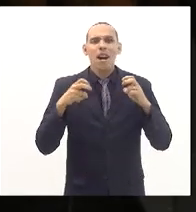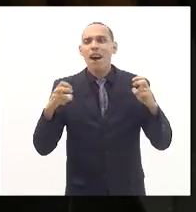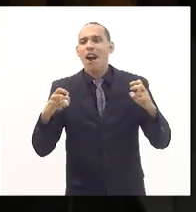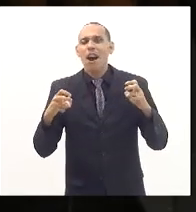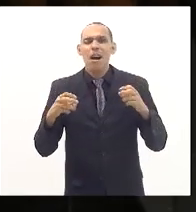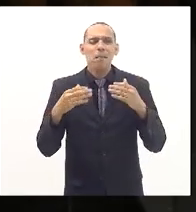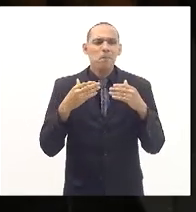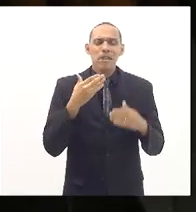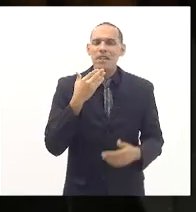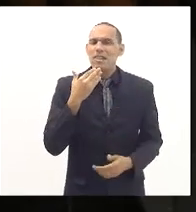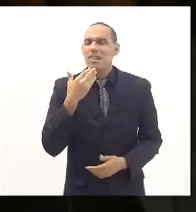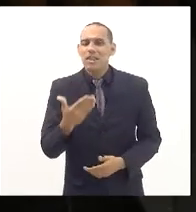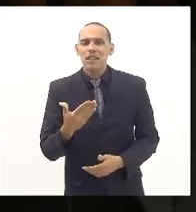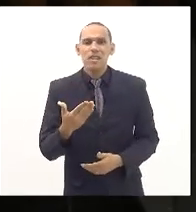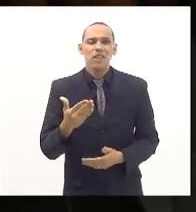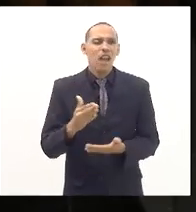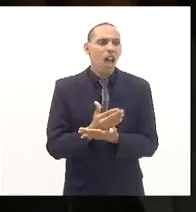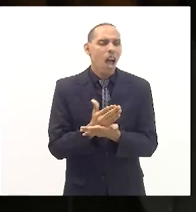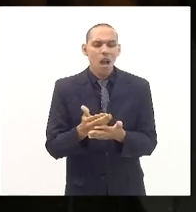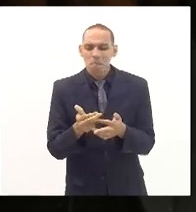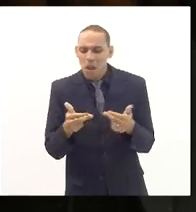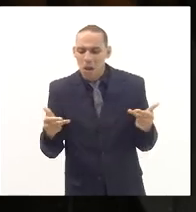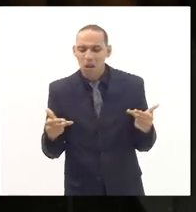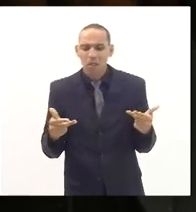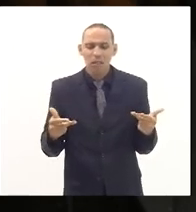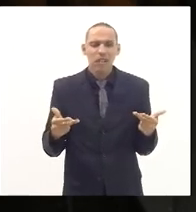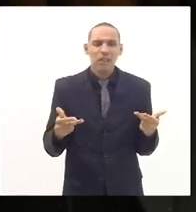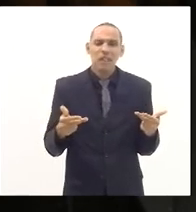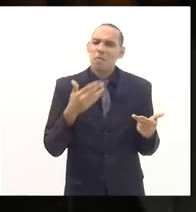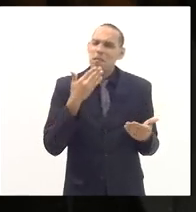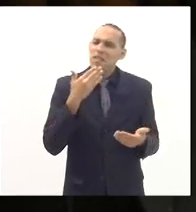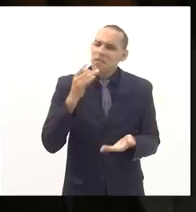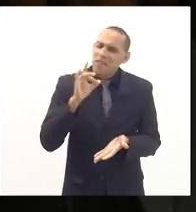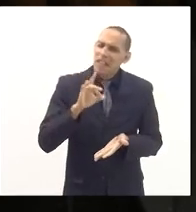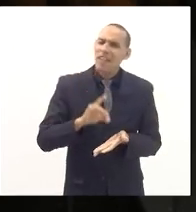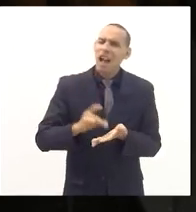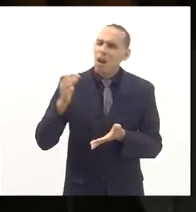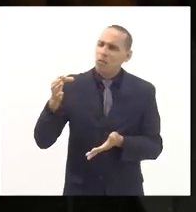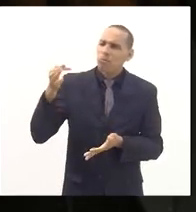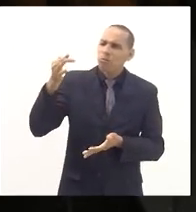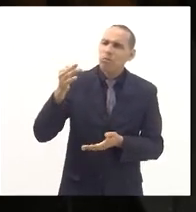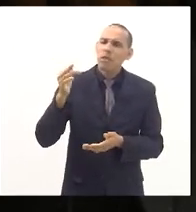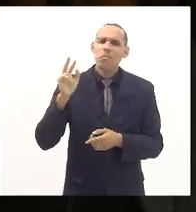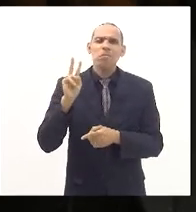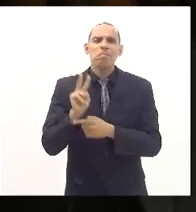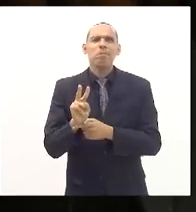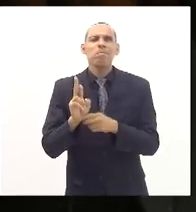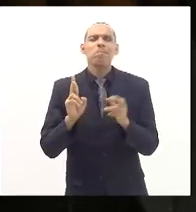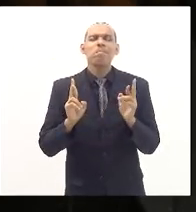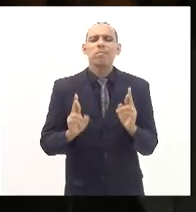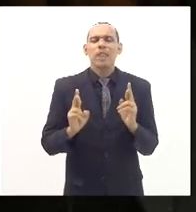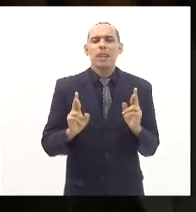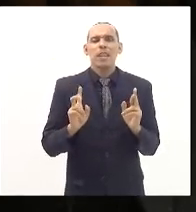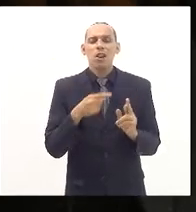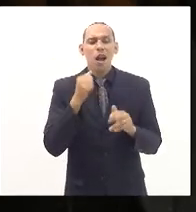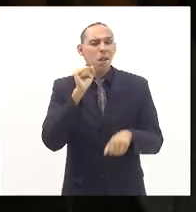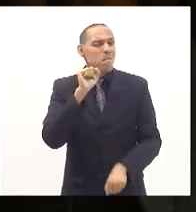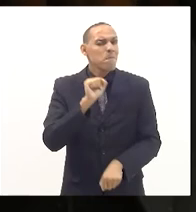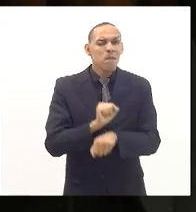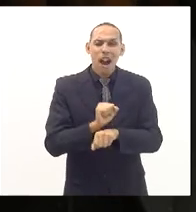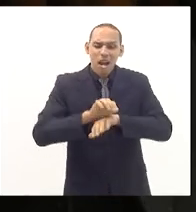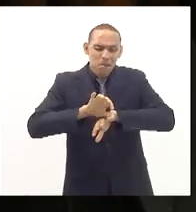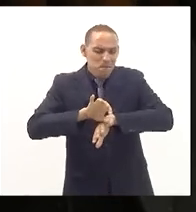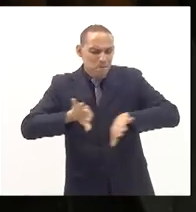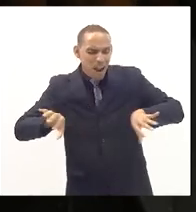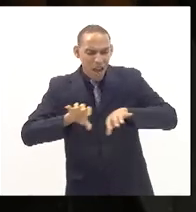algo que pudesse ser um pedido para o futuro de esperança é que nós parássemos com